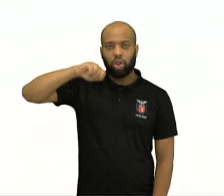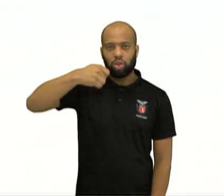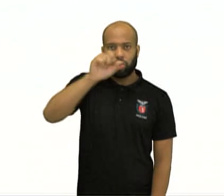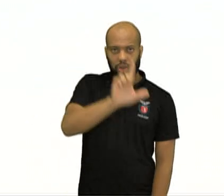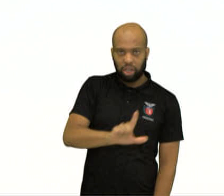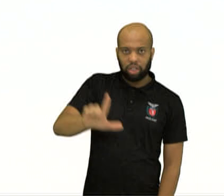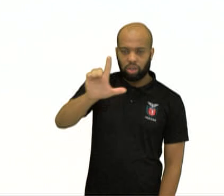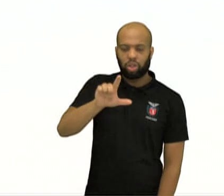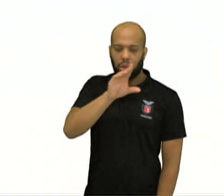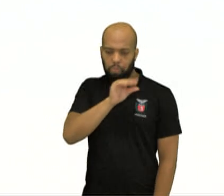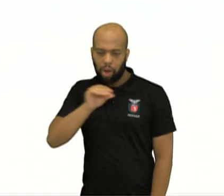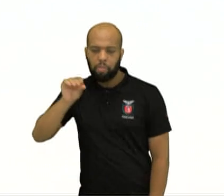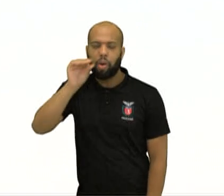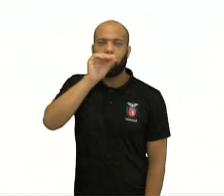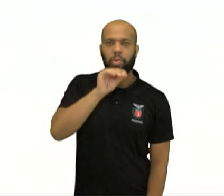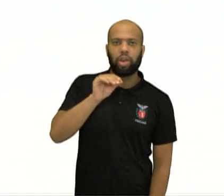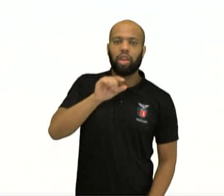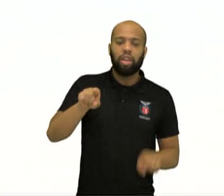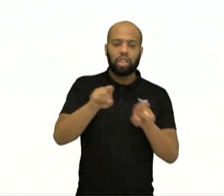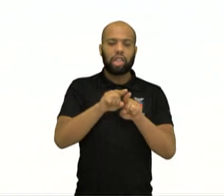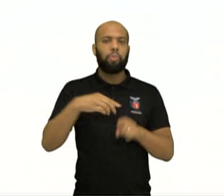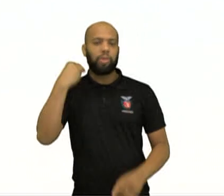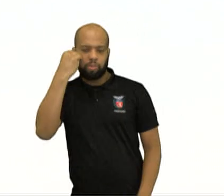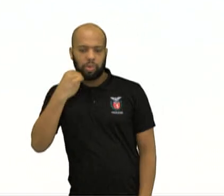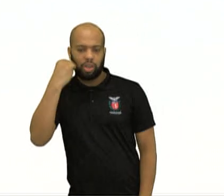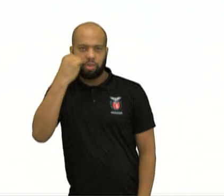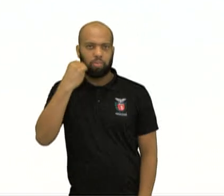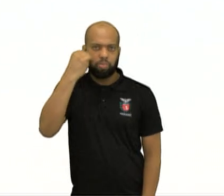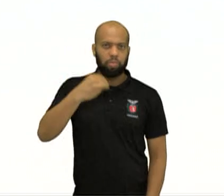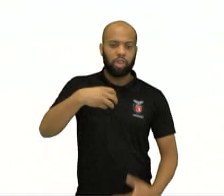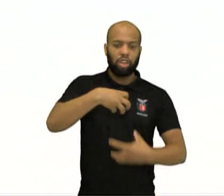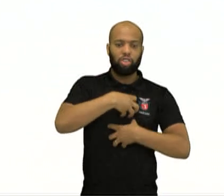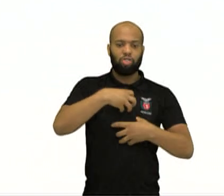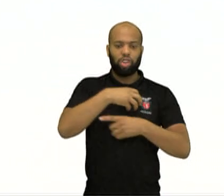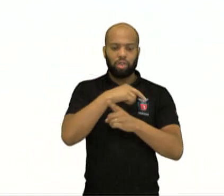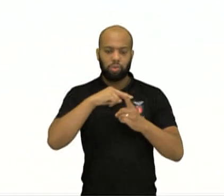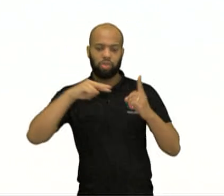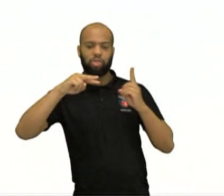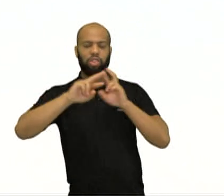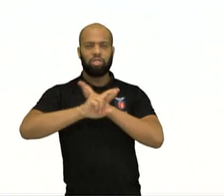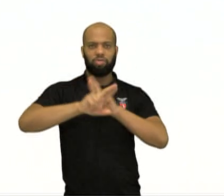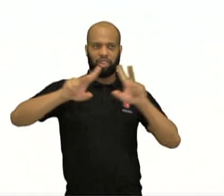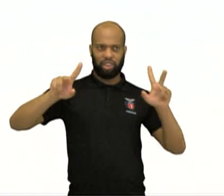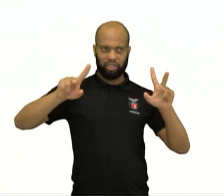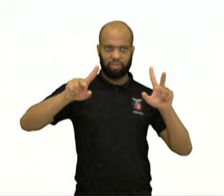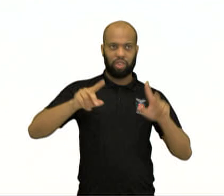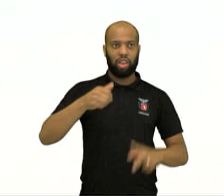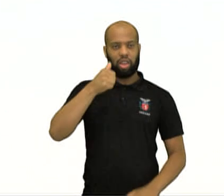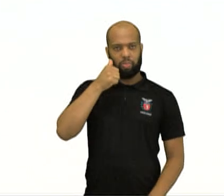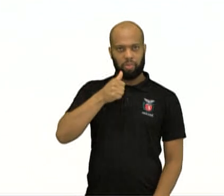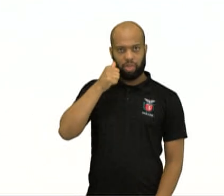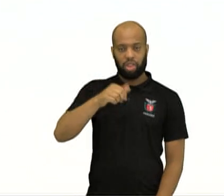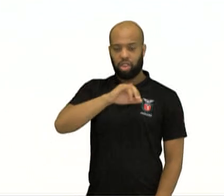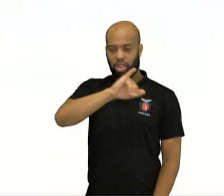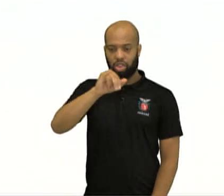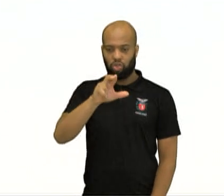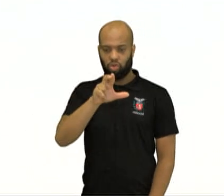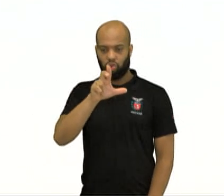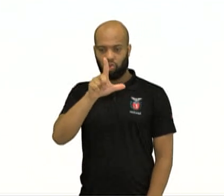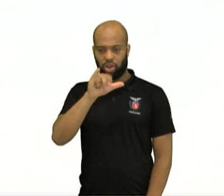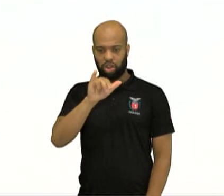literatura oral e experimentação multissemiótica. Juliana Pádua Silva. Então,